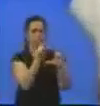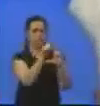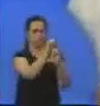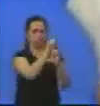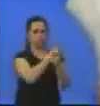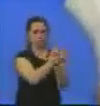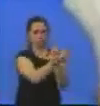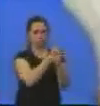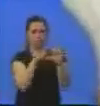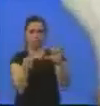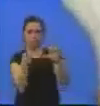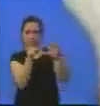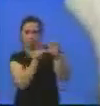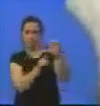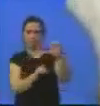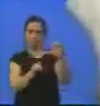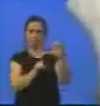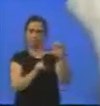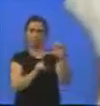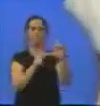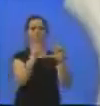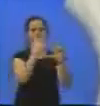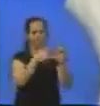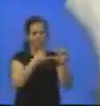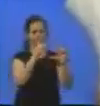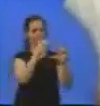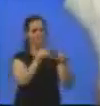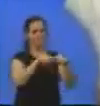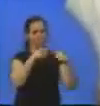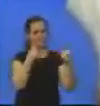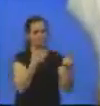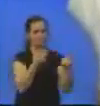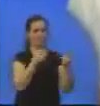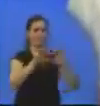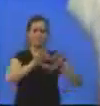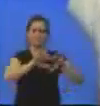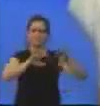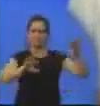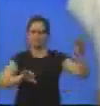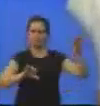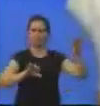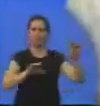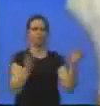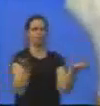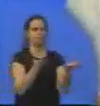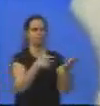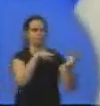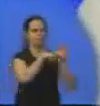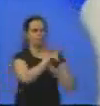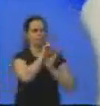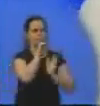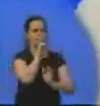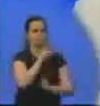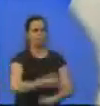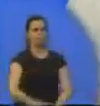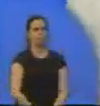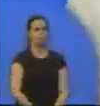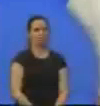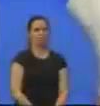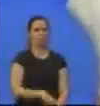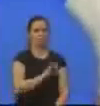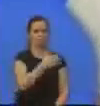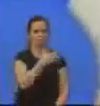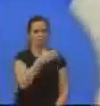pedaços ali no nosso gráfico. Então, são 2 gráficos separados. Vamos agora a uma interatividade.